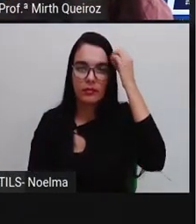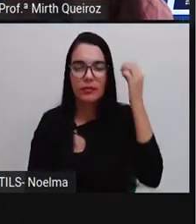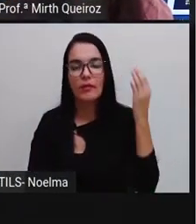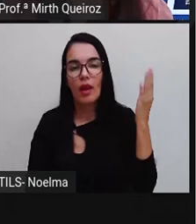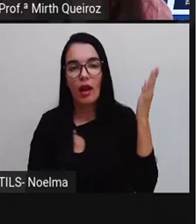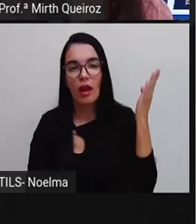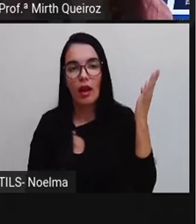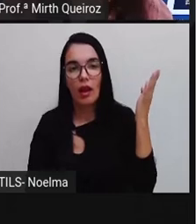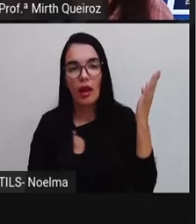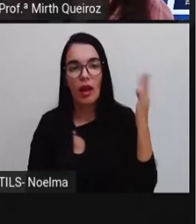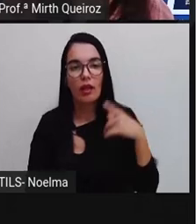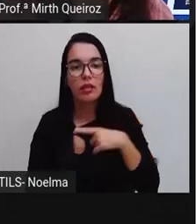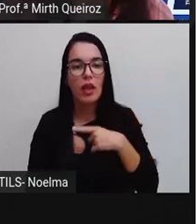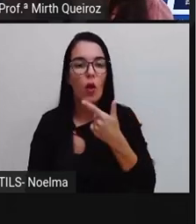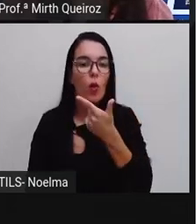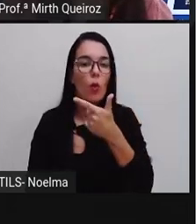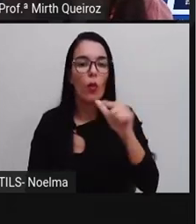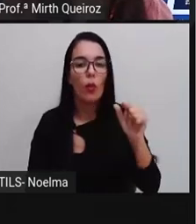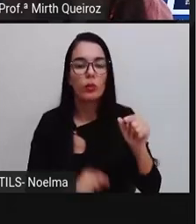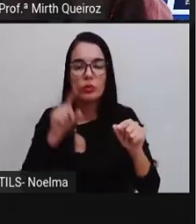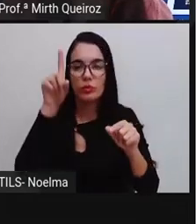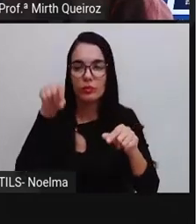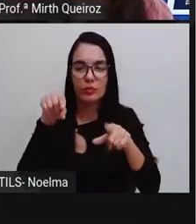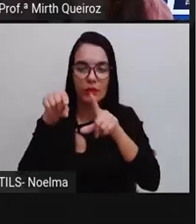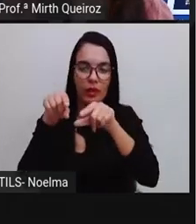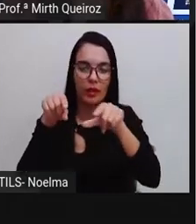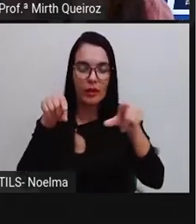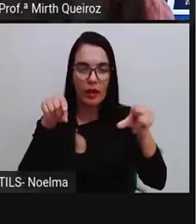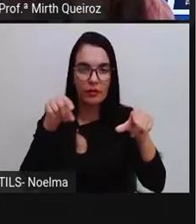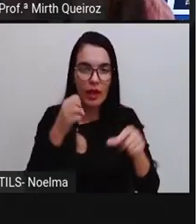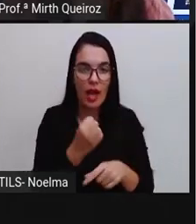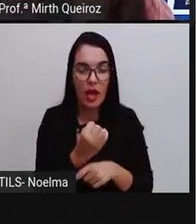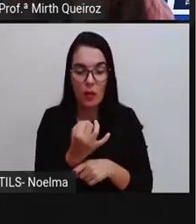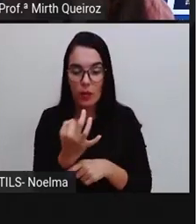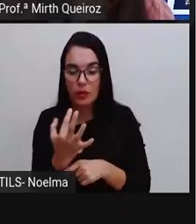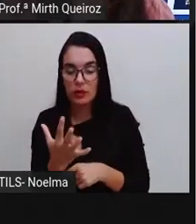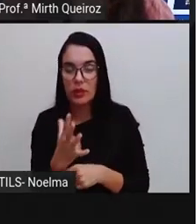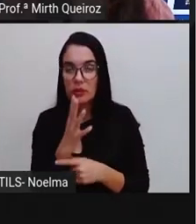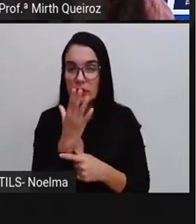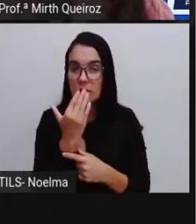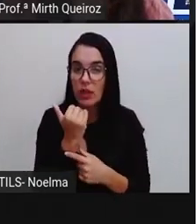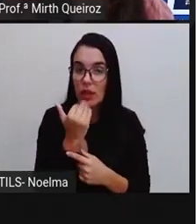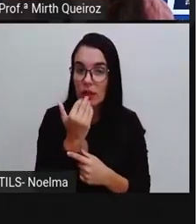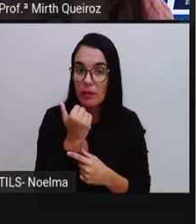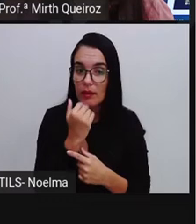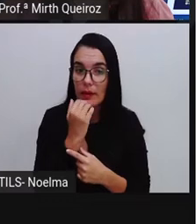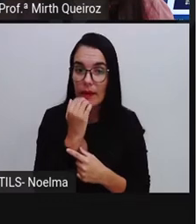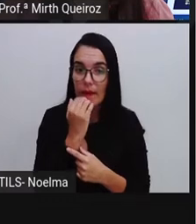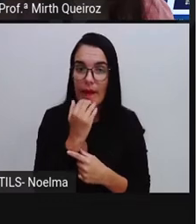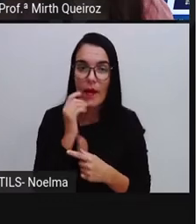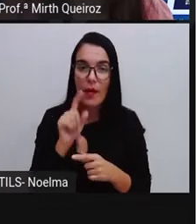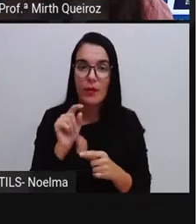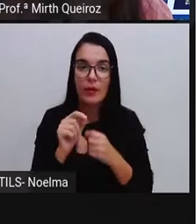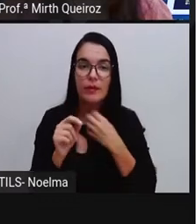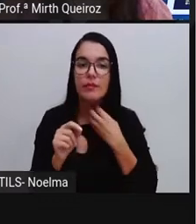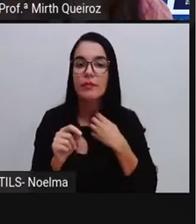Aqui nós temos um outro gráfico, a quantidade dos alimentos. Alface, a gente perde